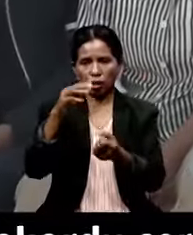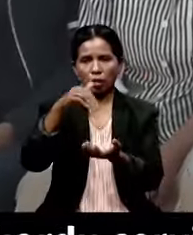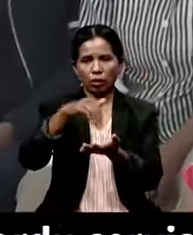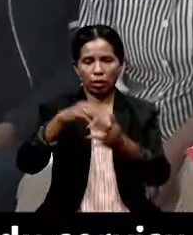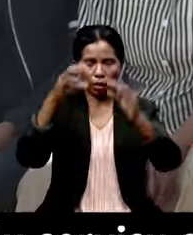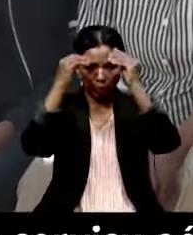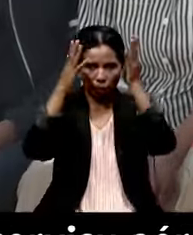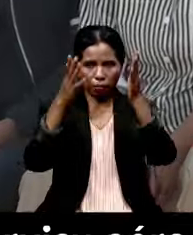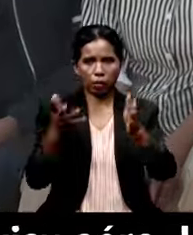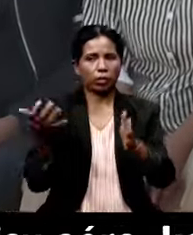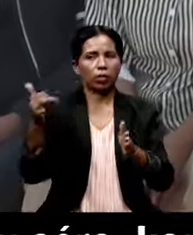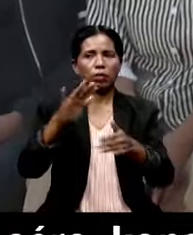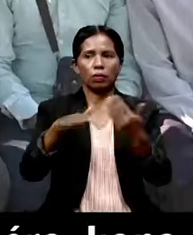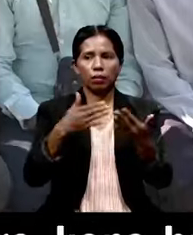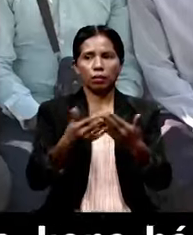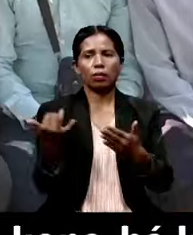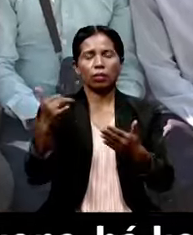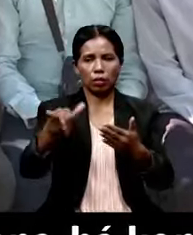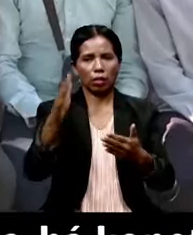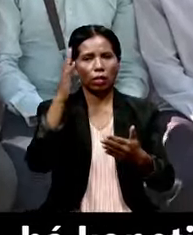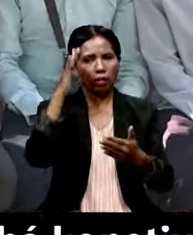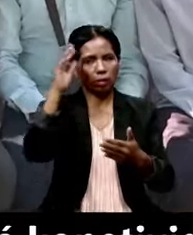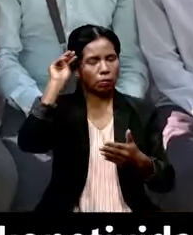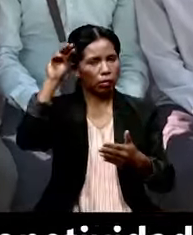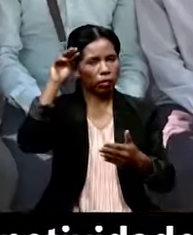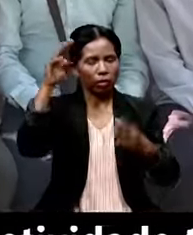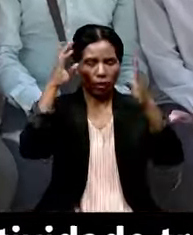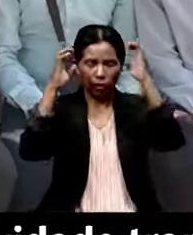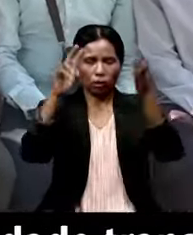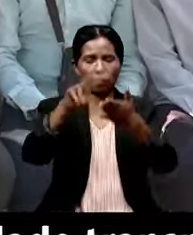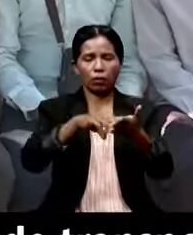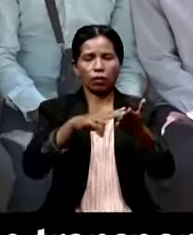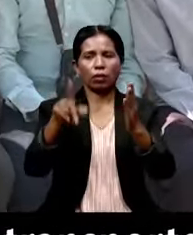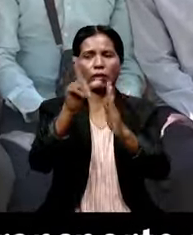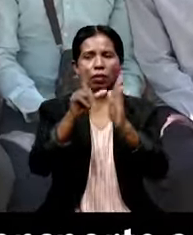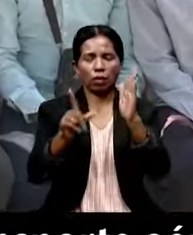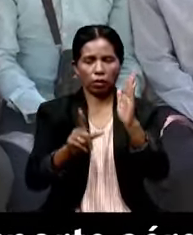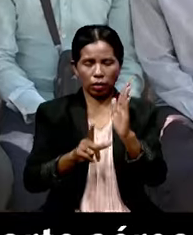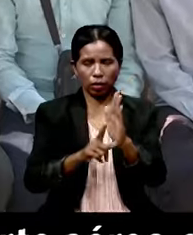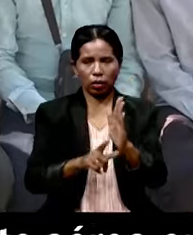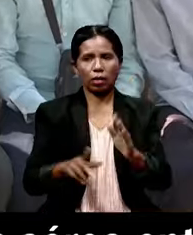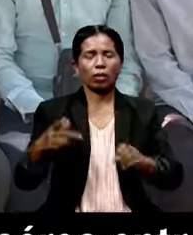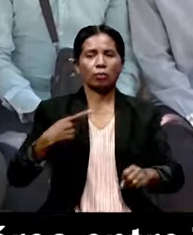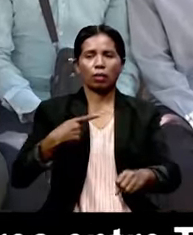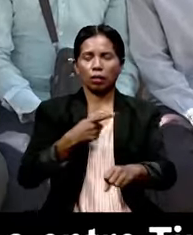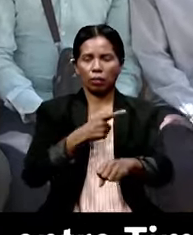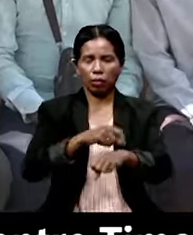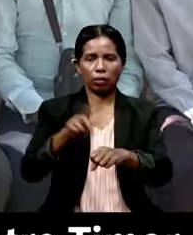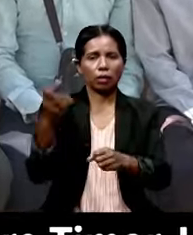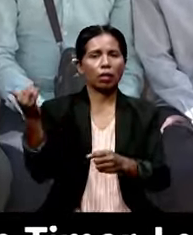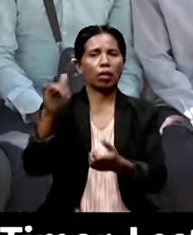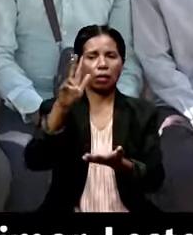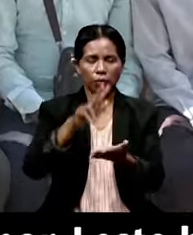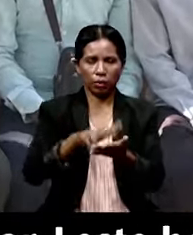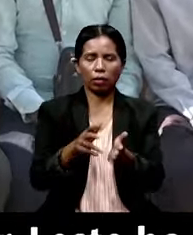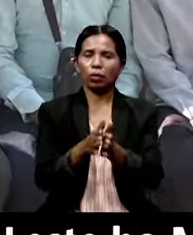ex-professor contratado será, Nune Sira considera ministra da Educação viola a resolução, Nebe Funda Laishne, Parlamento Nacional aprova, ou de